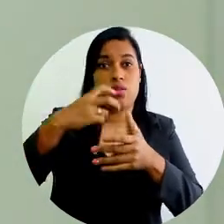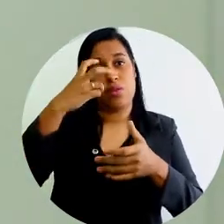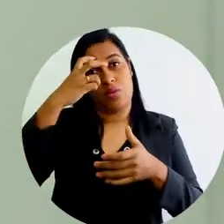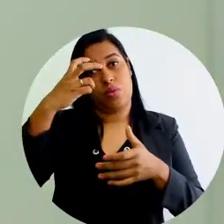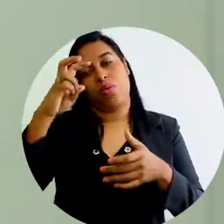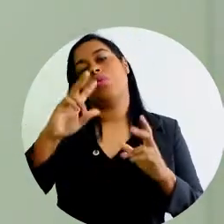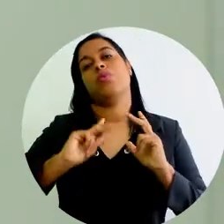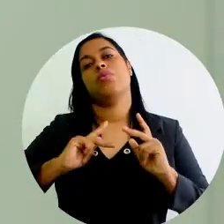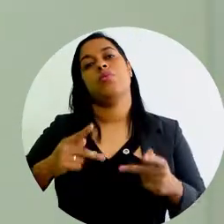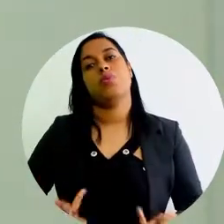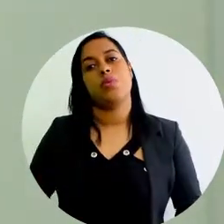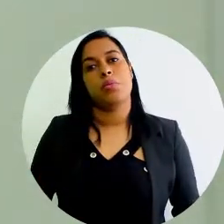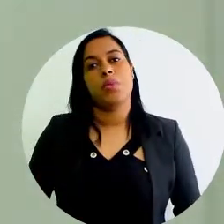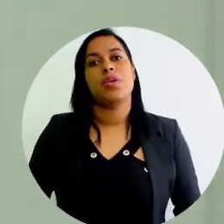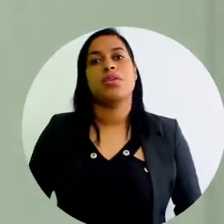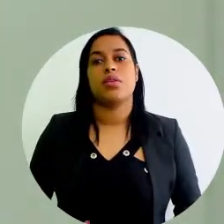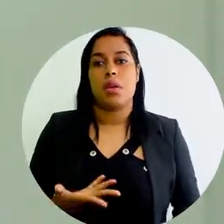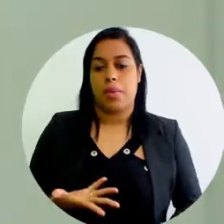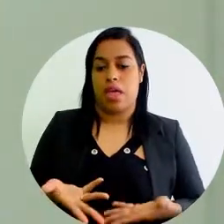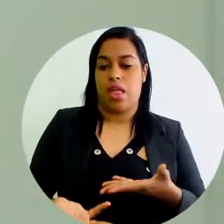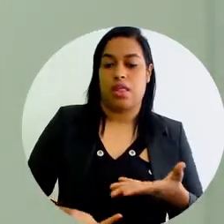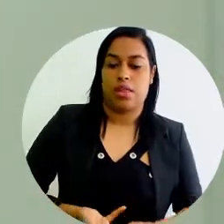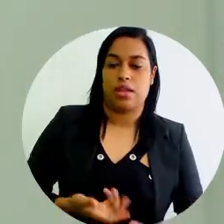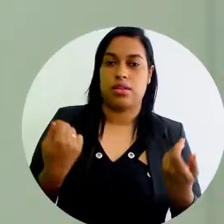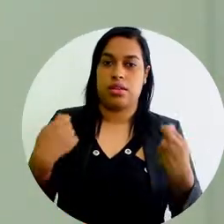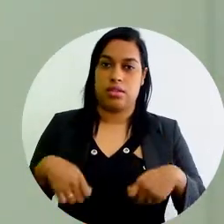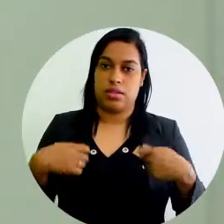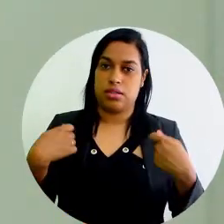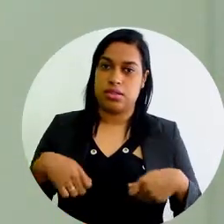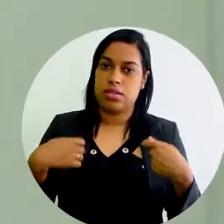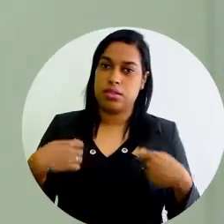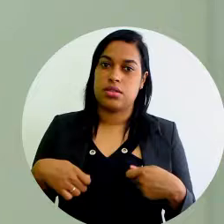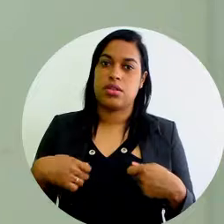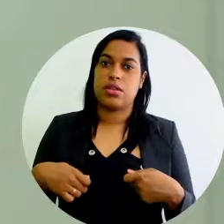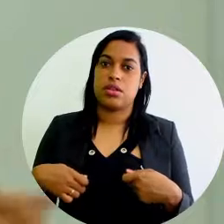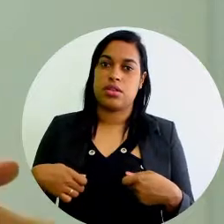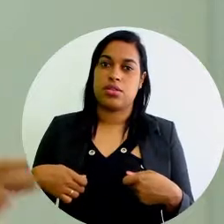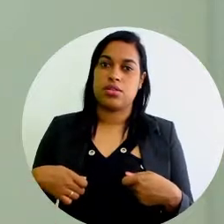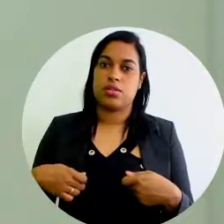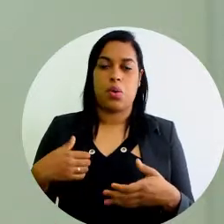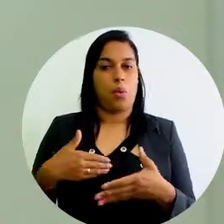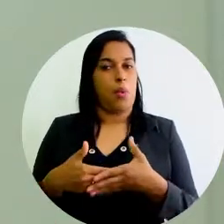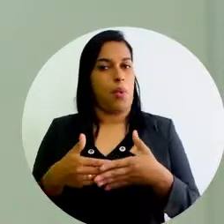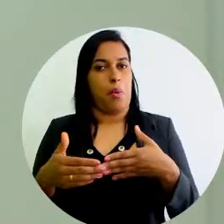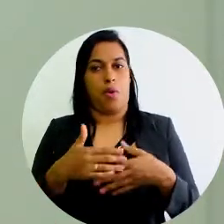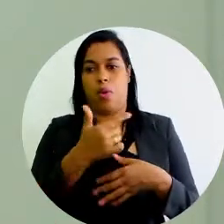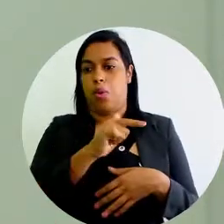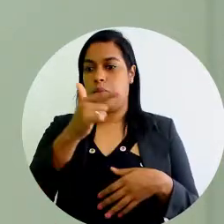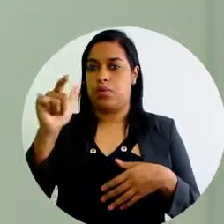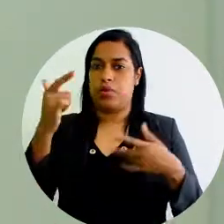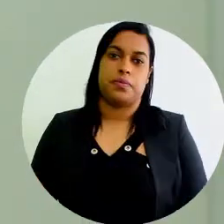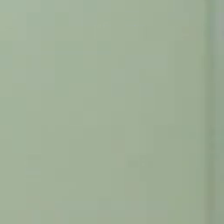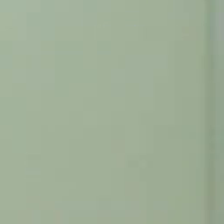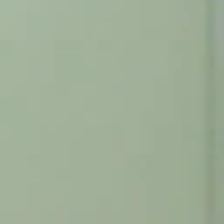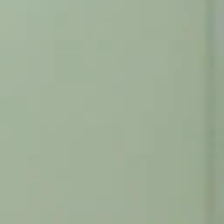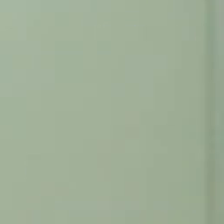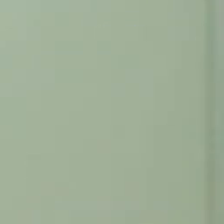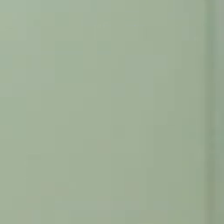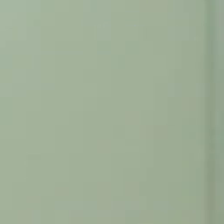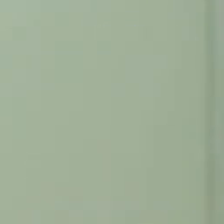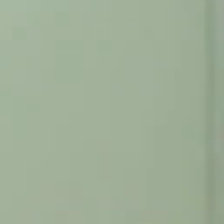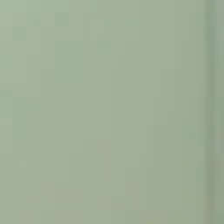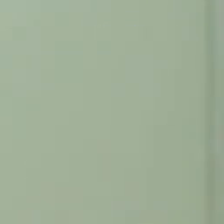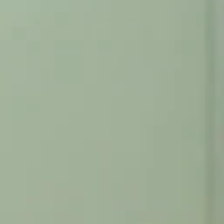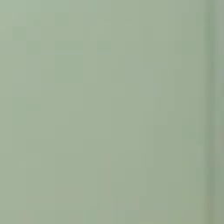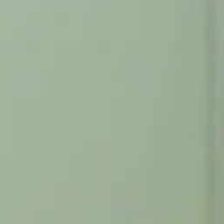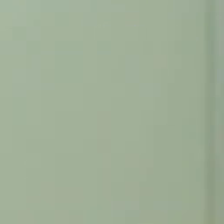da cultura humana para atender às suas necessidades e que, assim como qualquer outra linguagem, requer